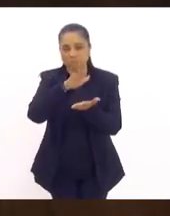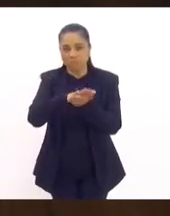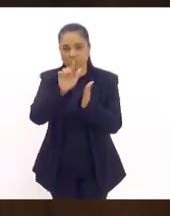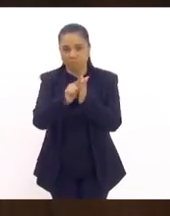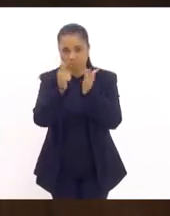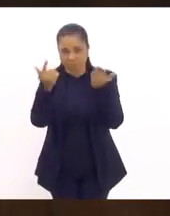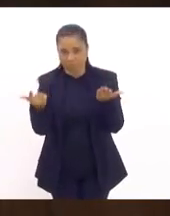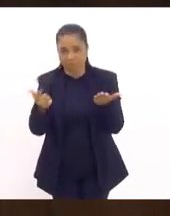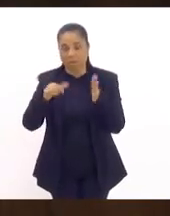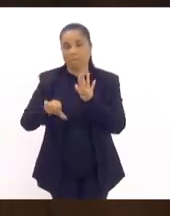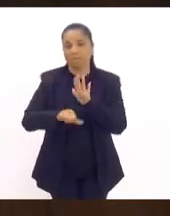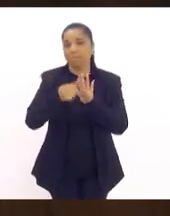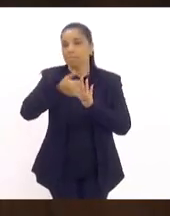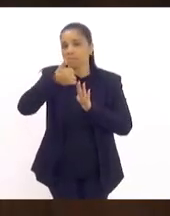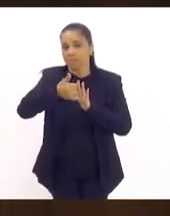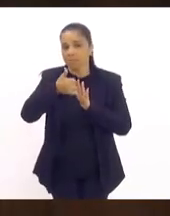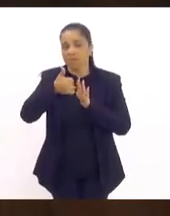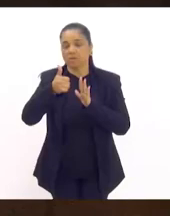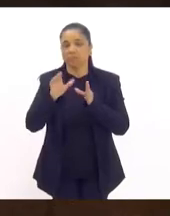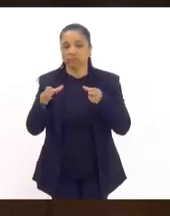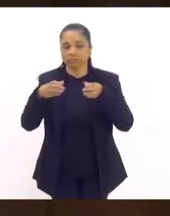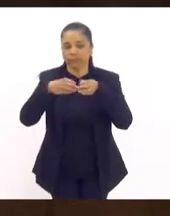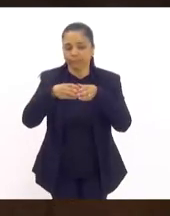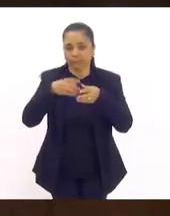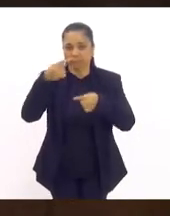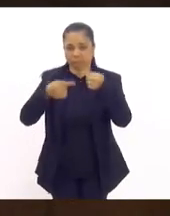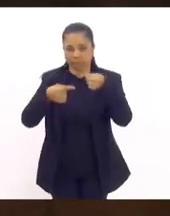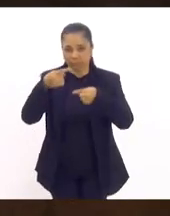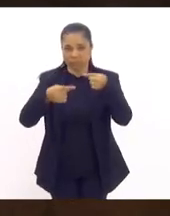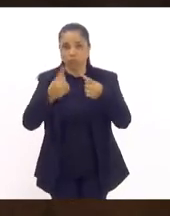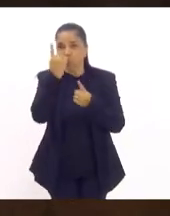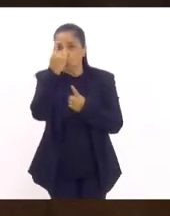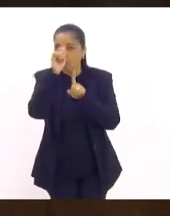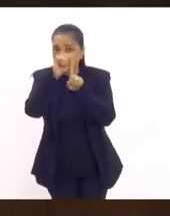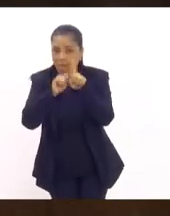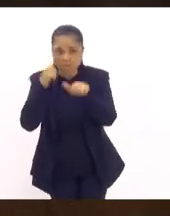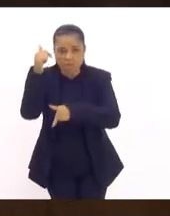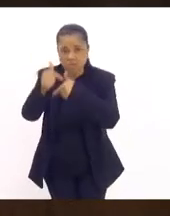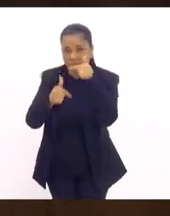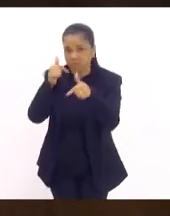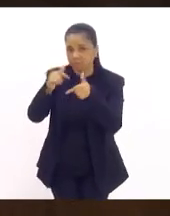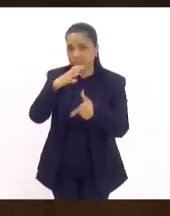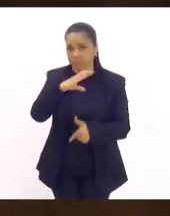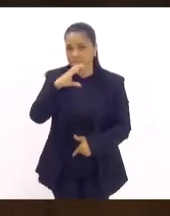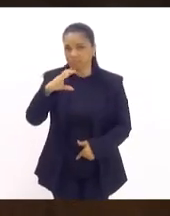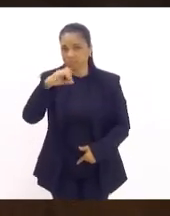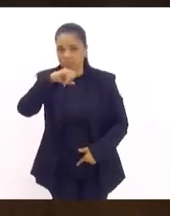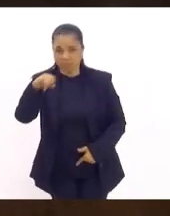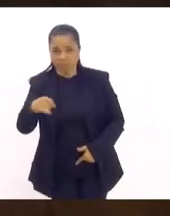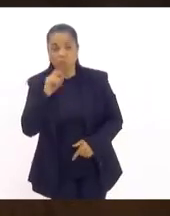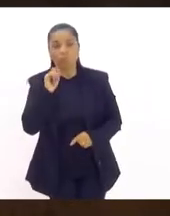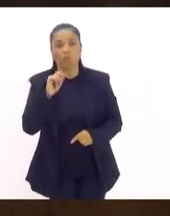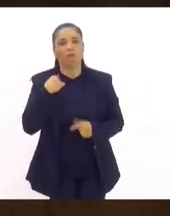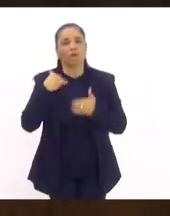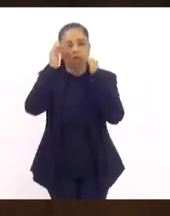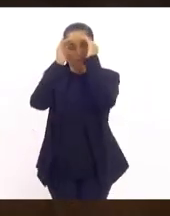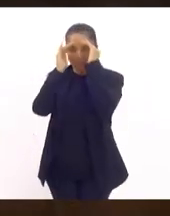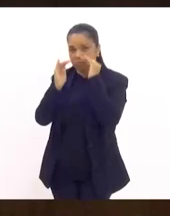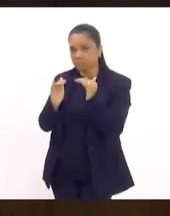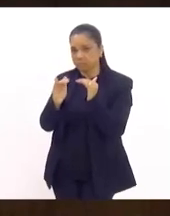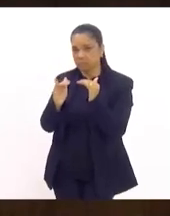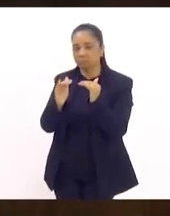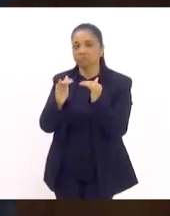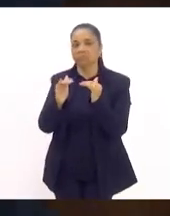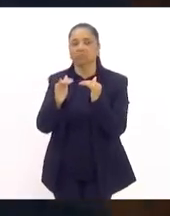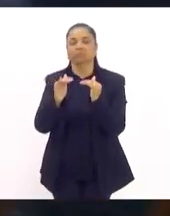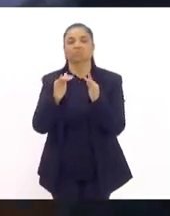súmula de decisões, fruto desse um mês de trabalho da CCJ. E aí o parecer é justamente respeitando o entendimento da súmula número